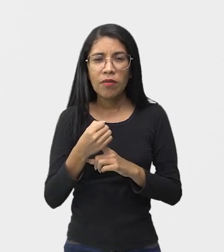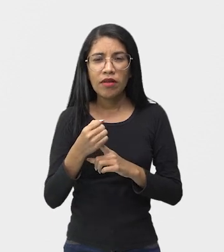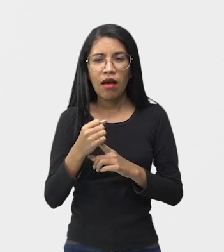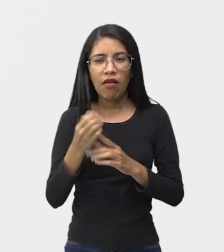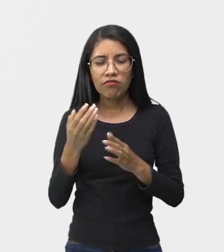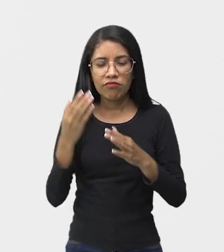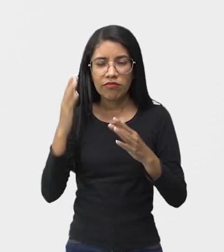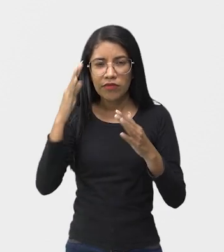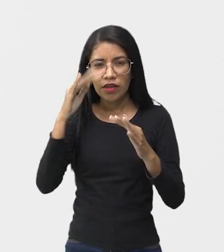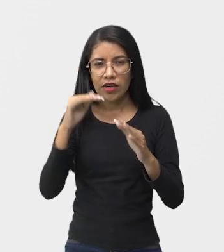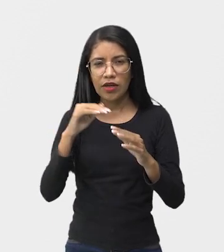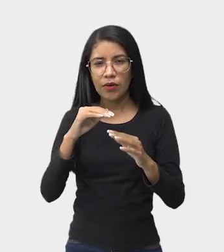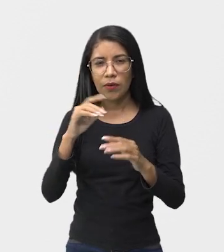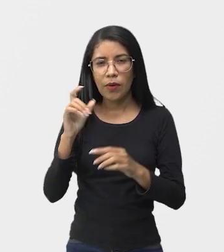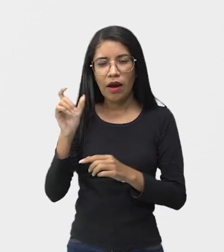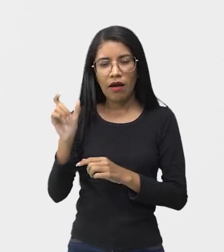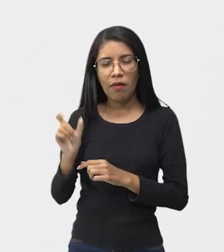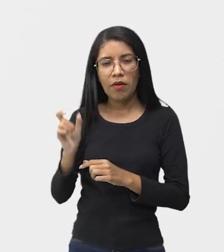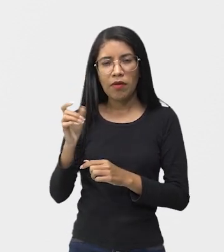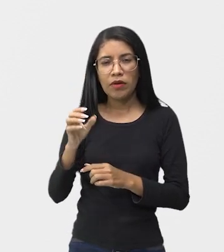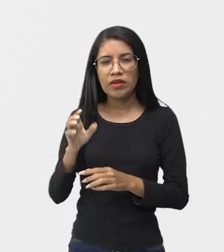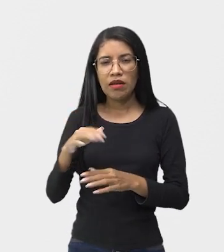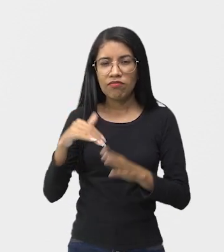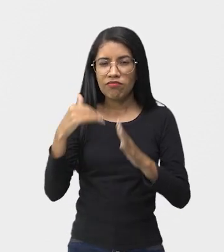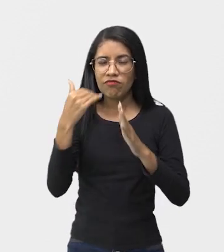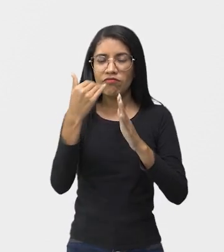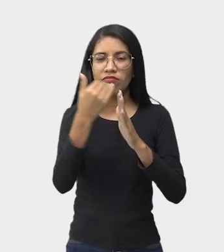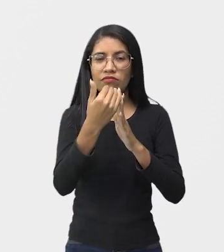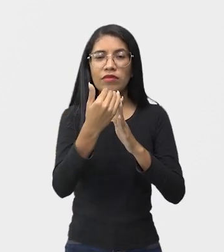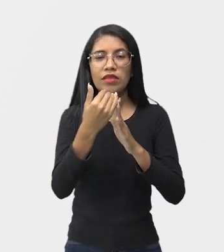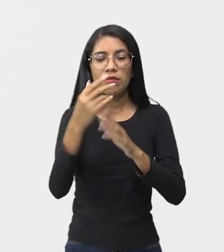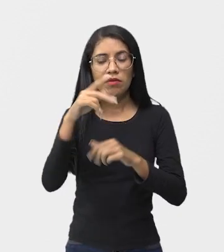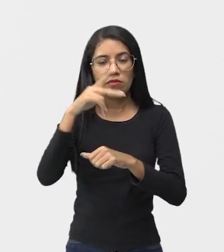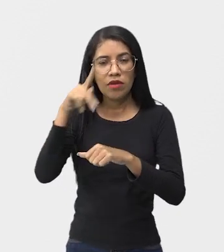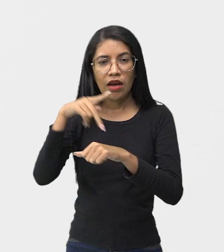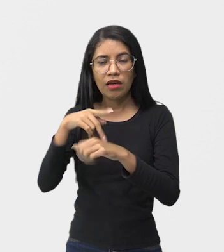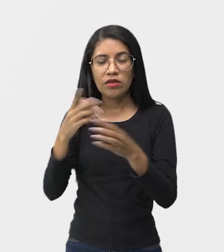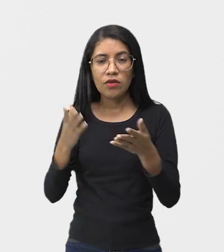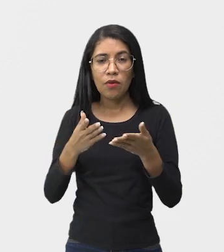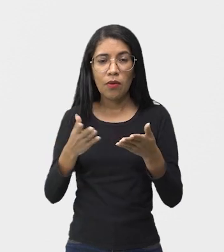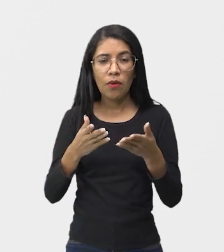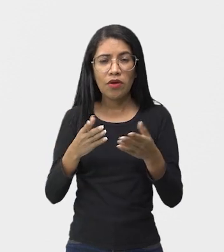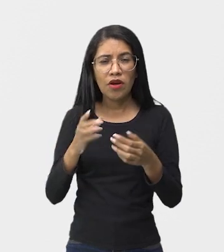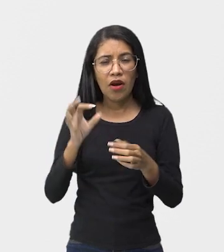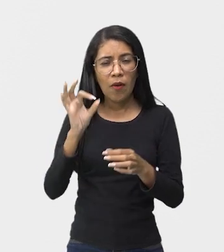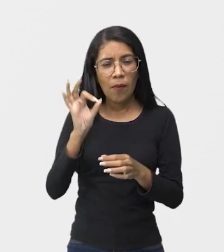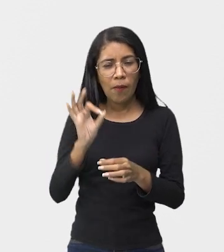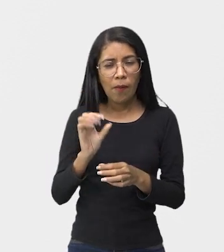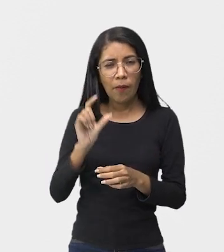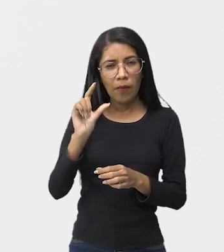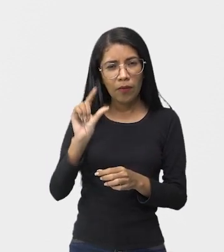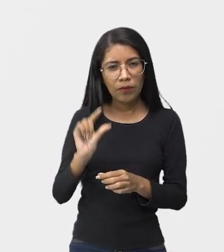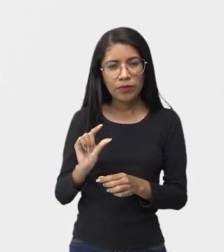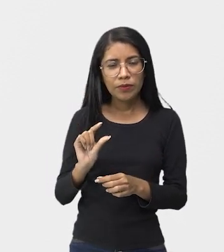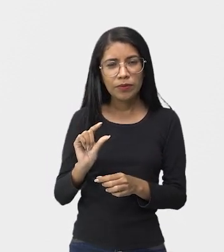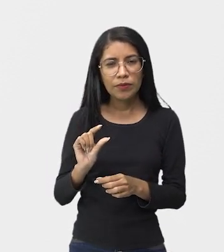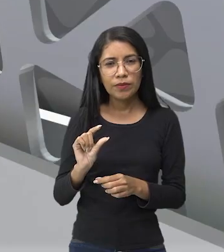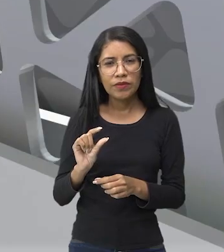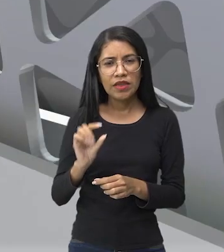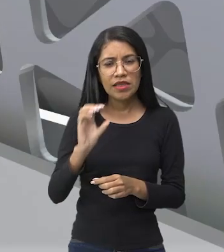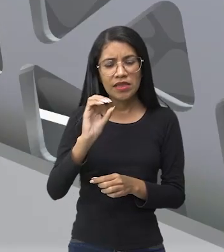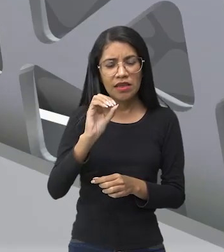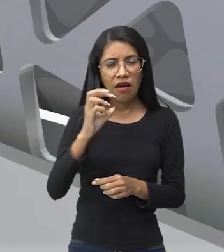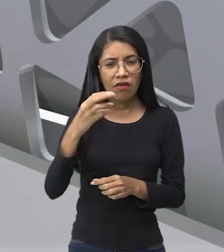era o soberano desse Brasil, né, do Brasil, desse país, hoje é uma parcela mínima,